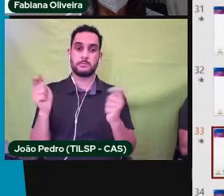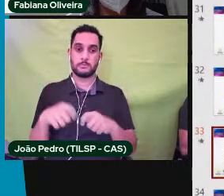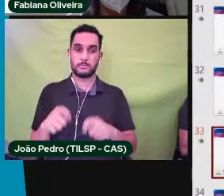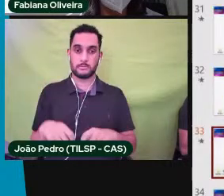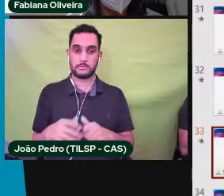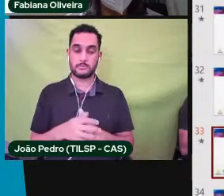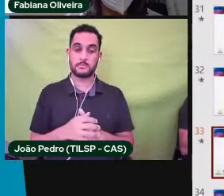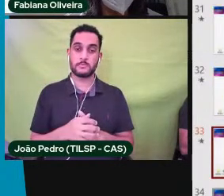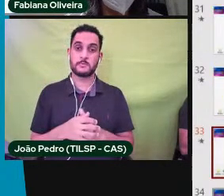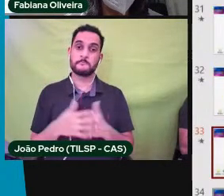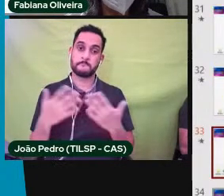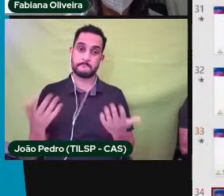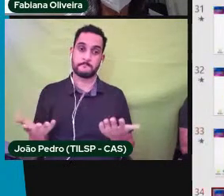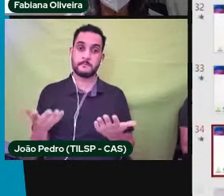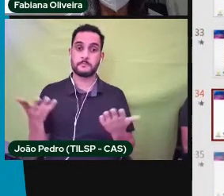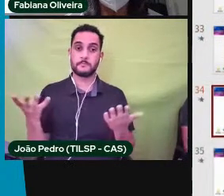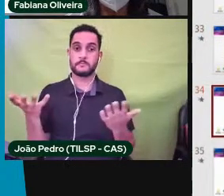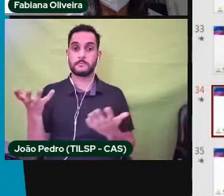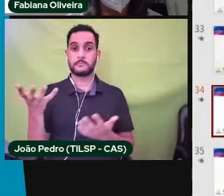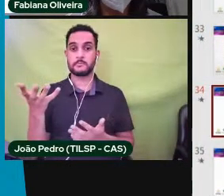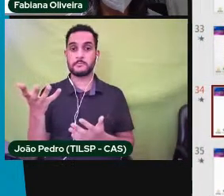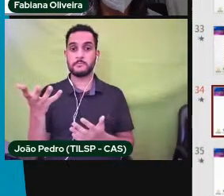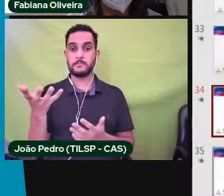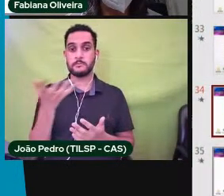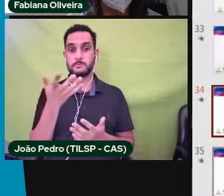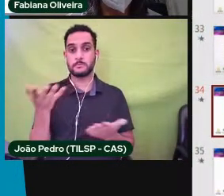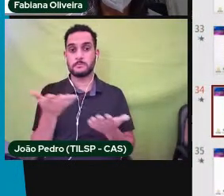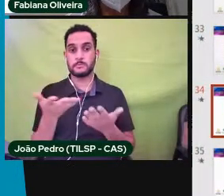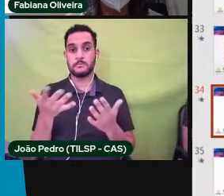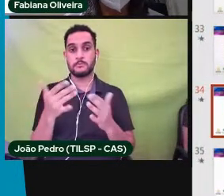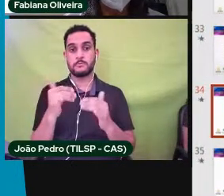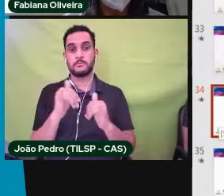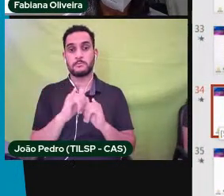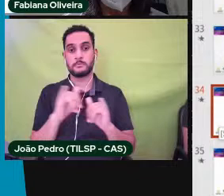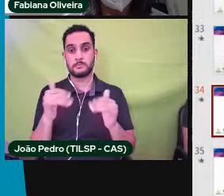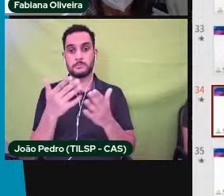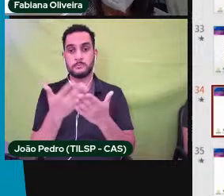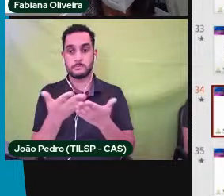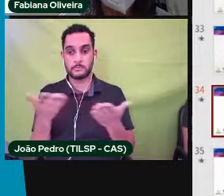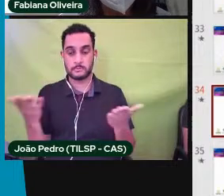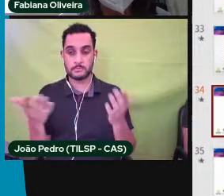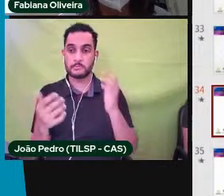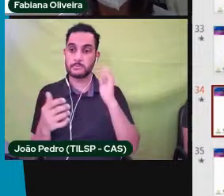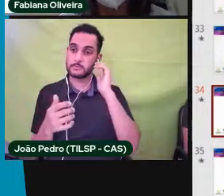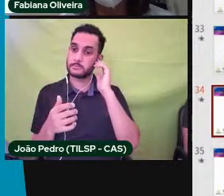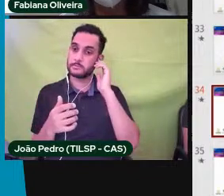E assim, eu gostaria de deixar essa mensagem com vocês,